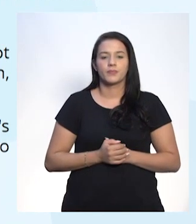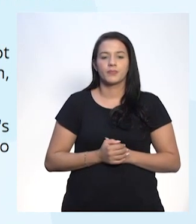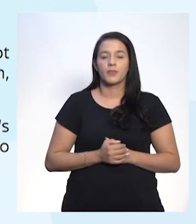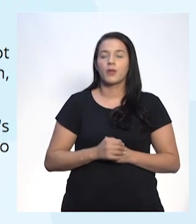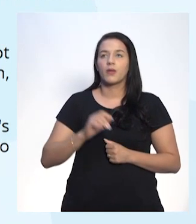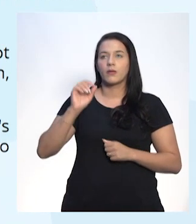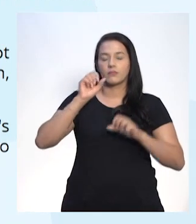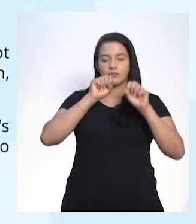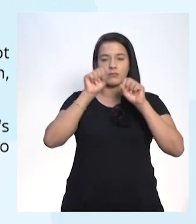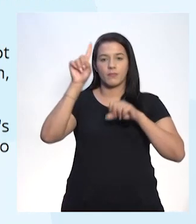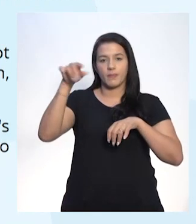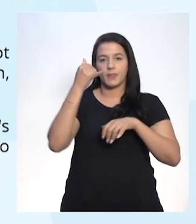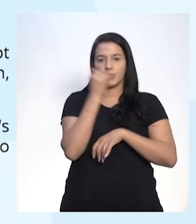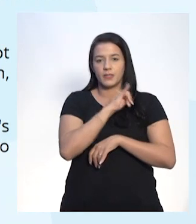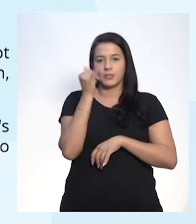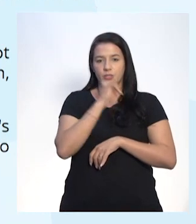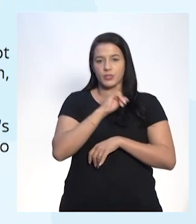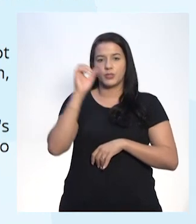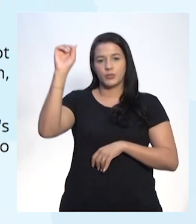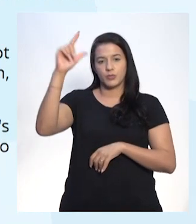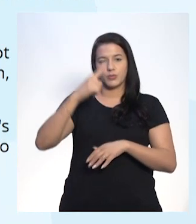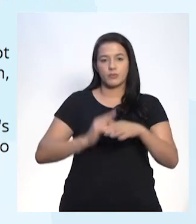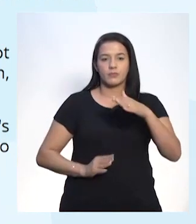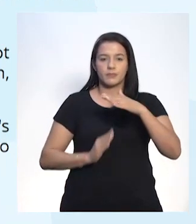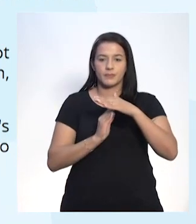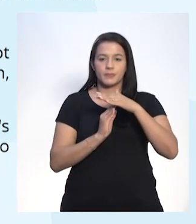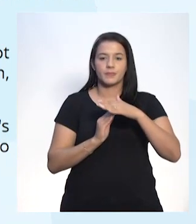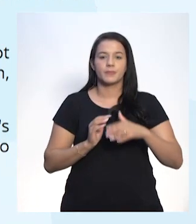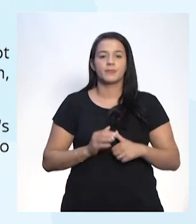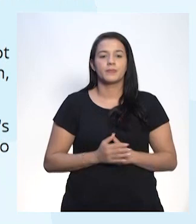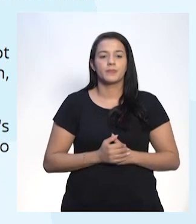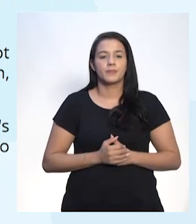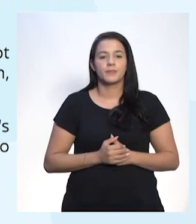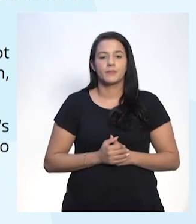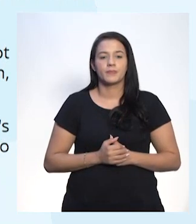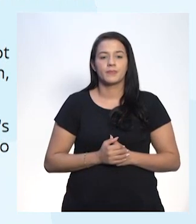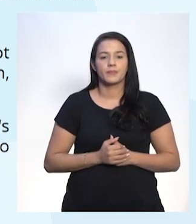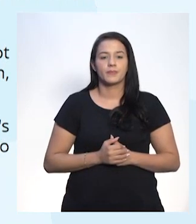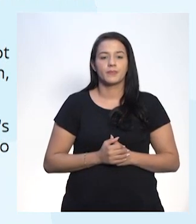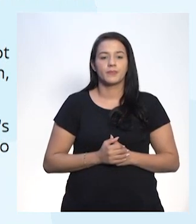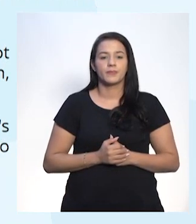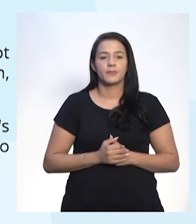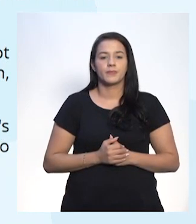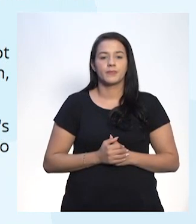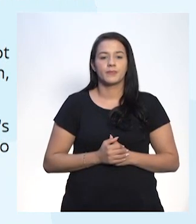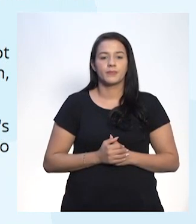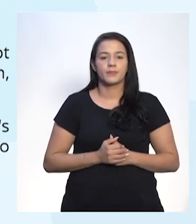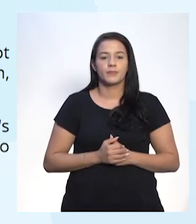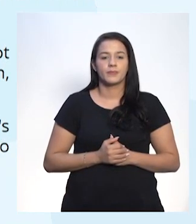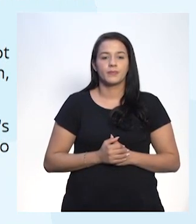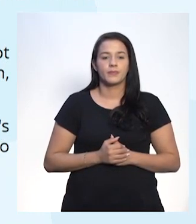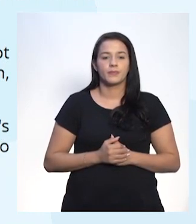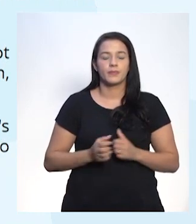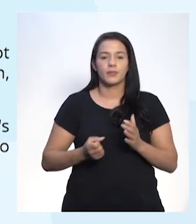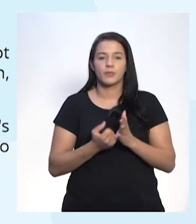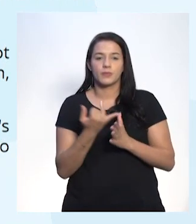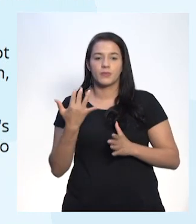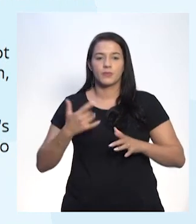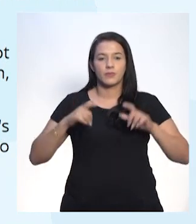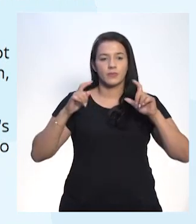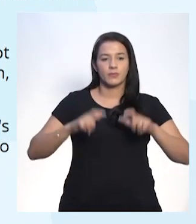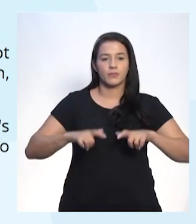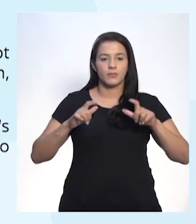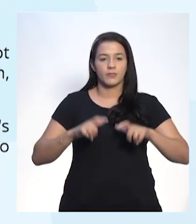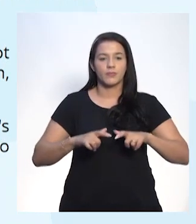energia solar tem algumas limitações. Vamos direto para a tradução, Antônio, então, que não vai dar tempo. The amount, a quantidade. Aonde você está?